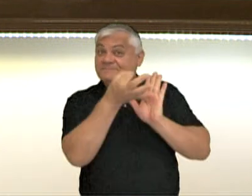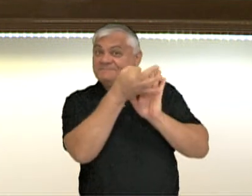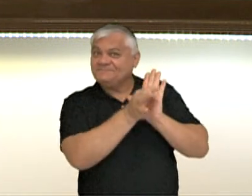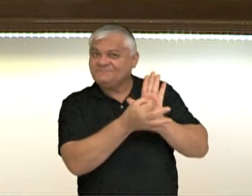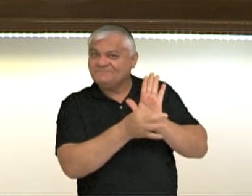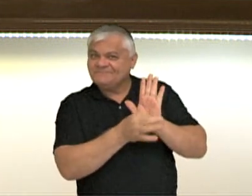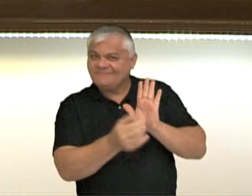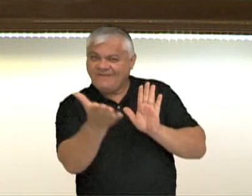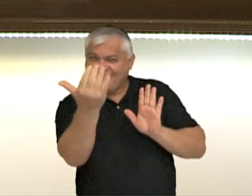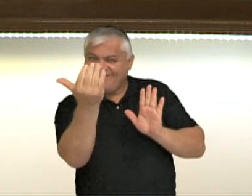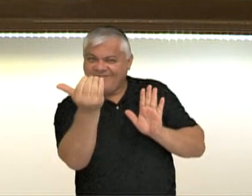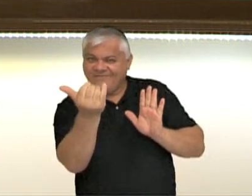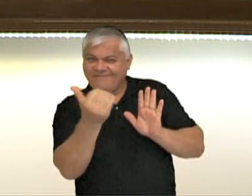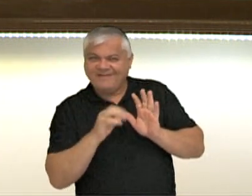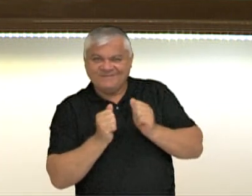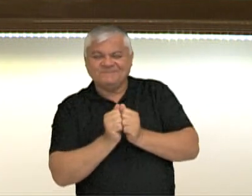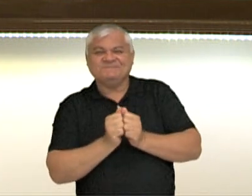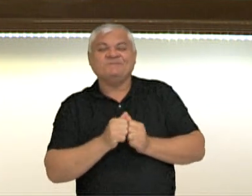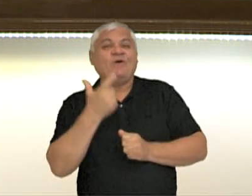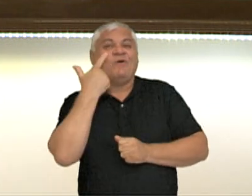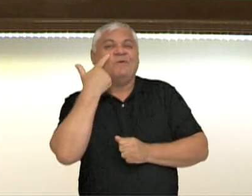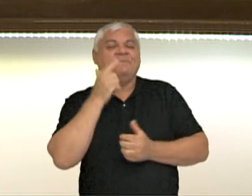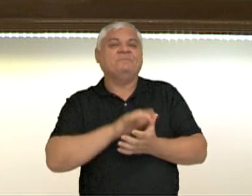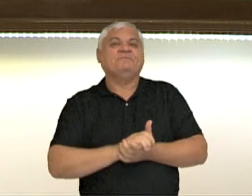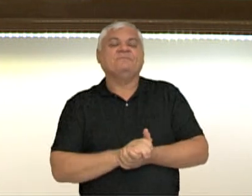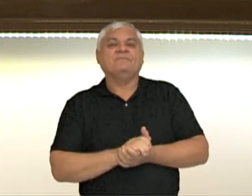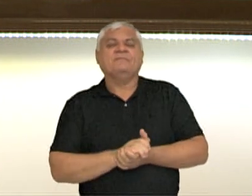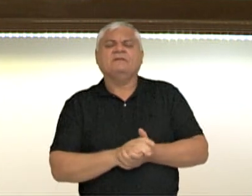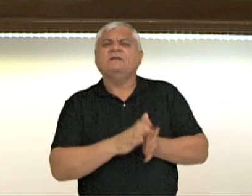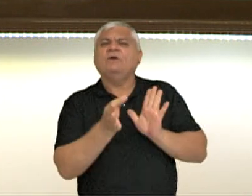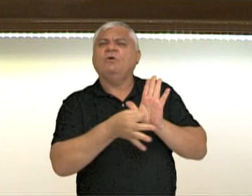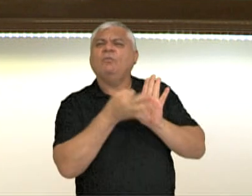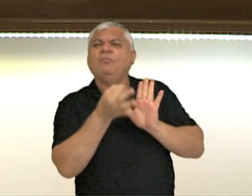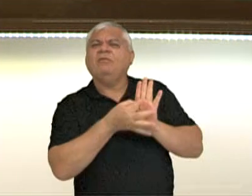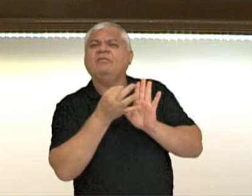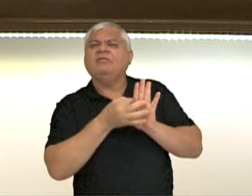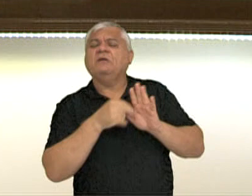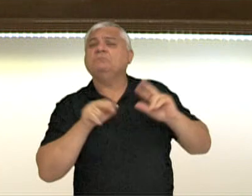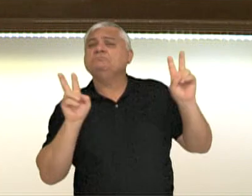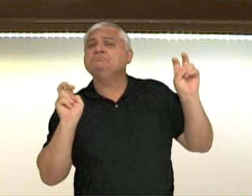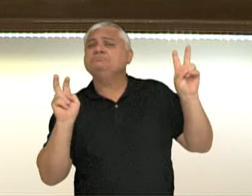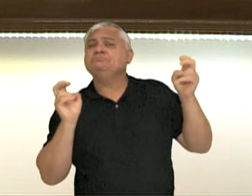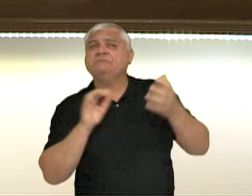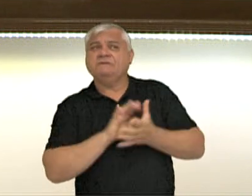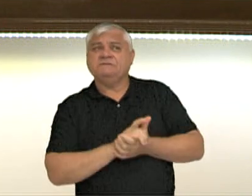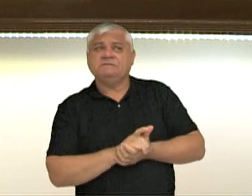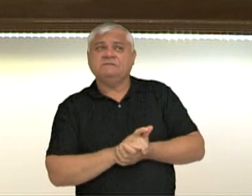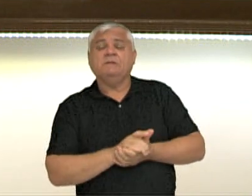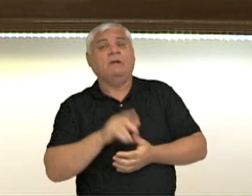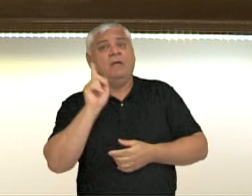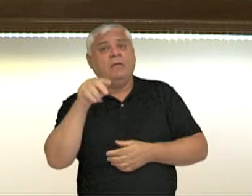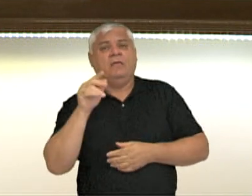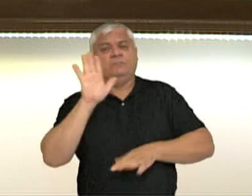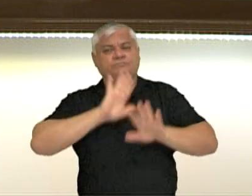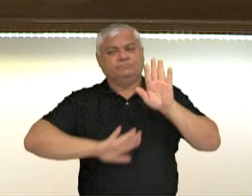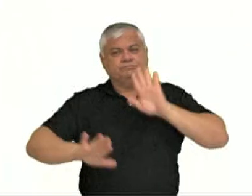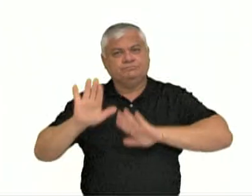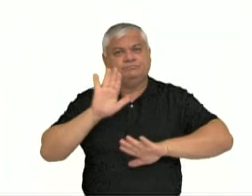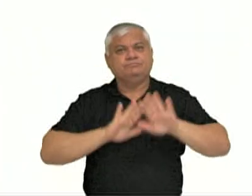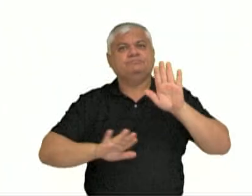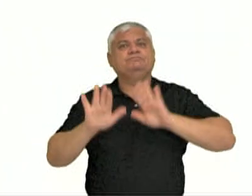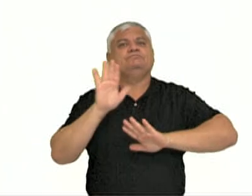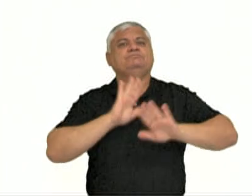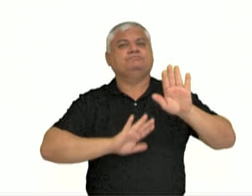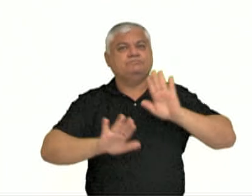conferindo comigo, vem, vem, vem. Olha, qual a opinião expressa sobre o assunto? A prevenção, né? São